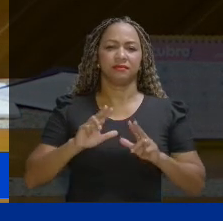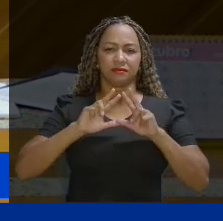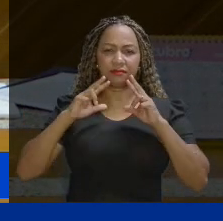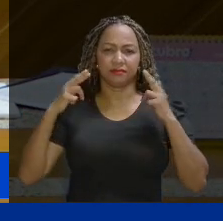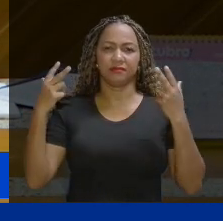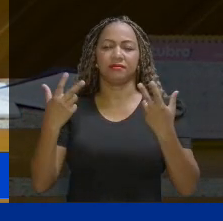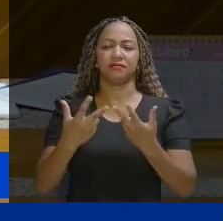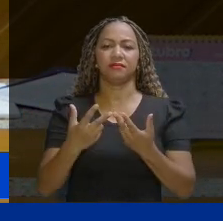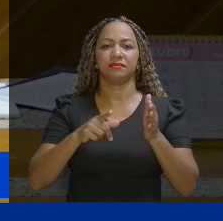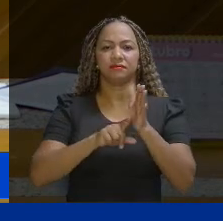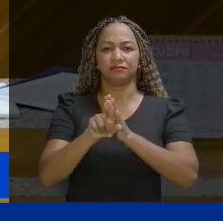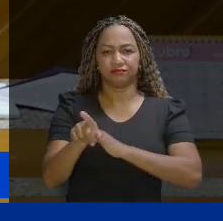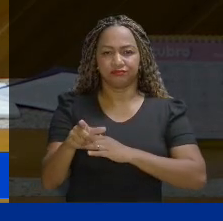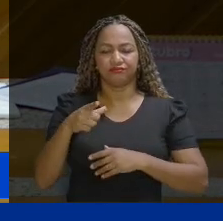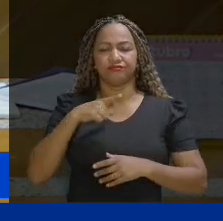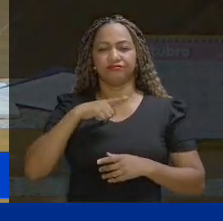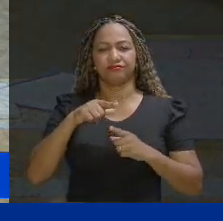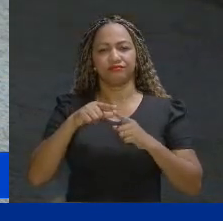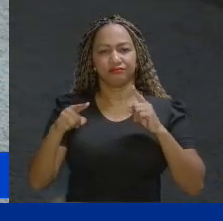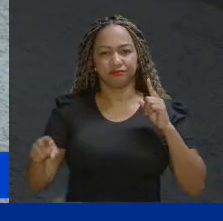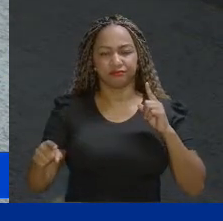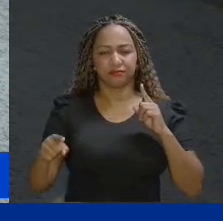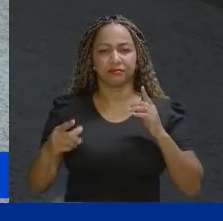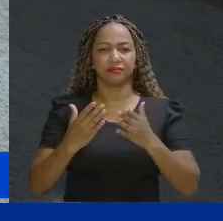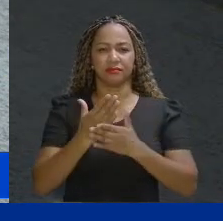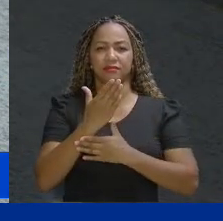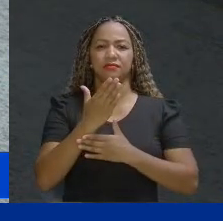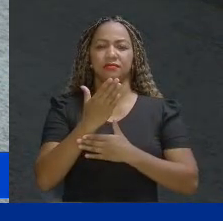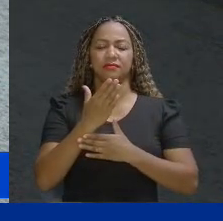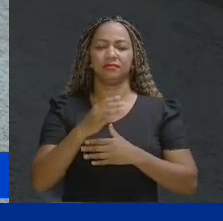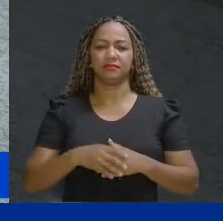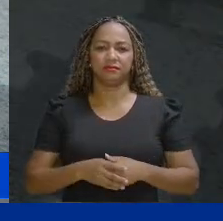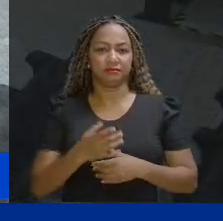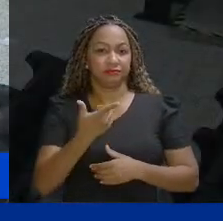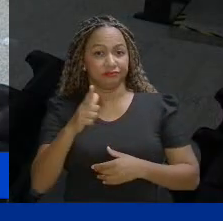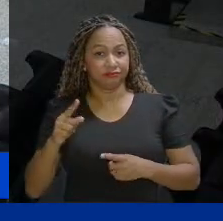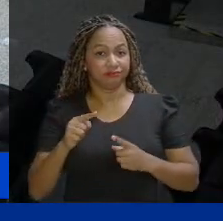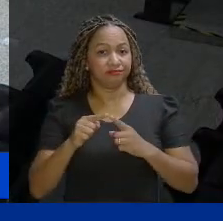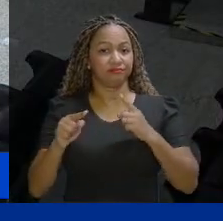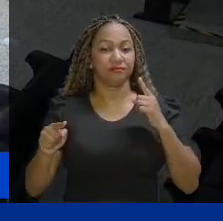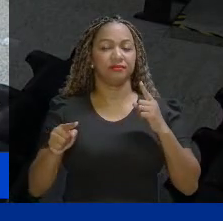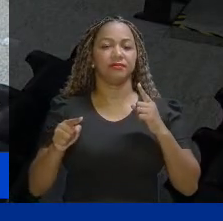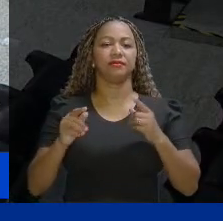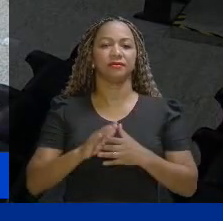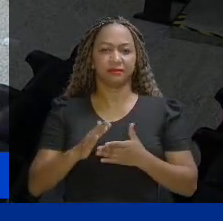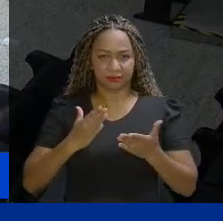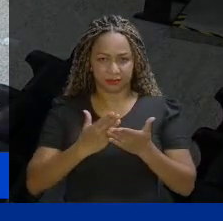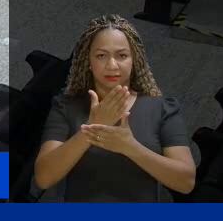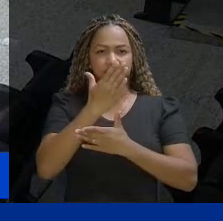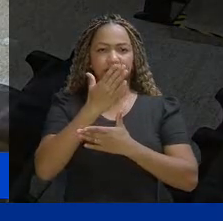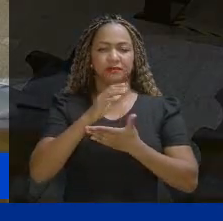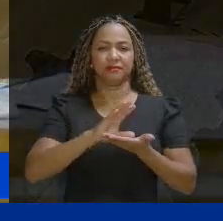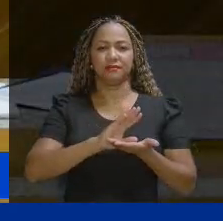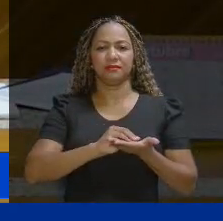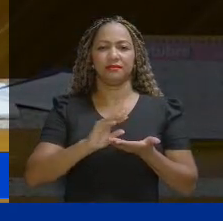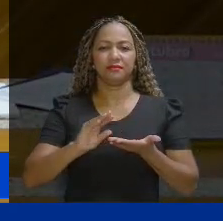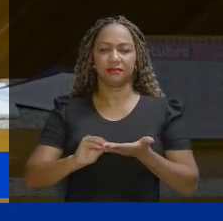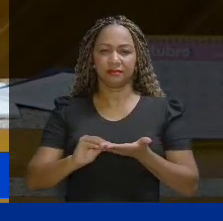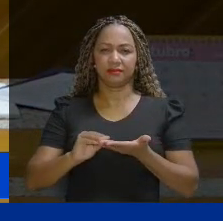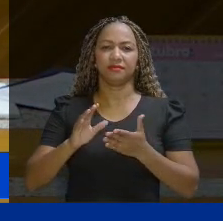ordinária, perguntando-se ao óbice aprovação. Inferior, janela de livros com intérpretes, na barra inferior, 16 e 1, está aprovada 11 de 10 de